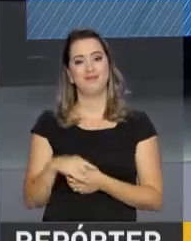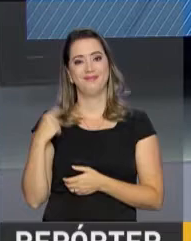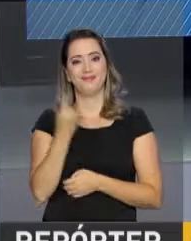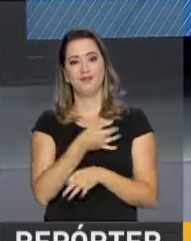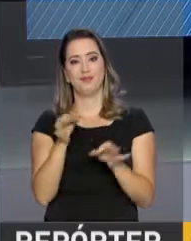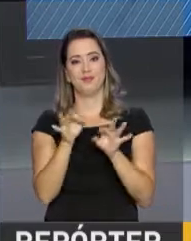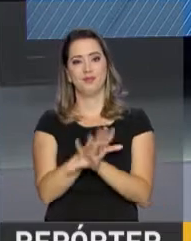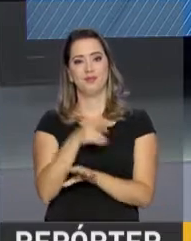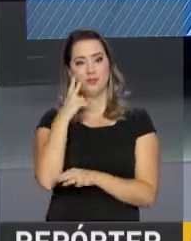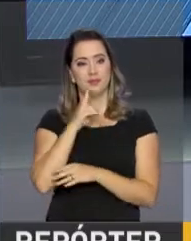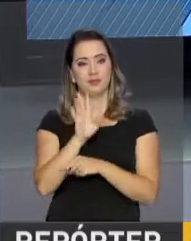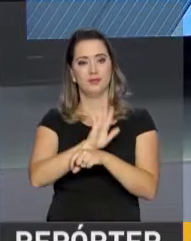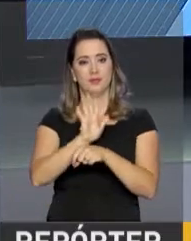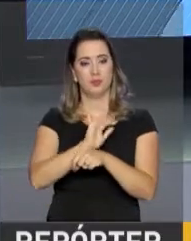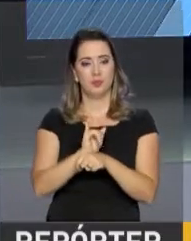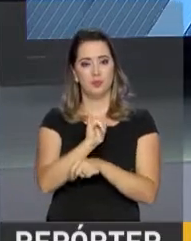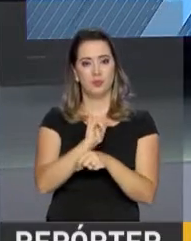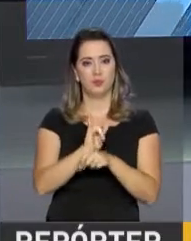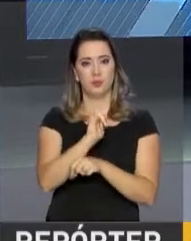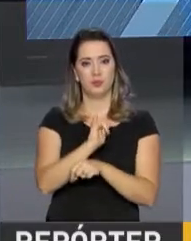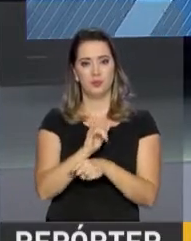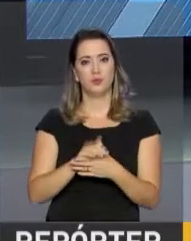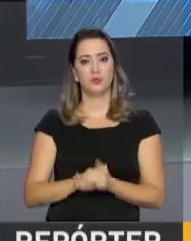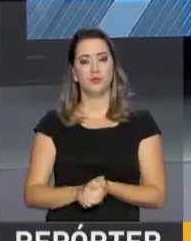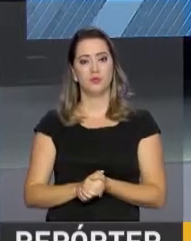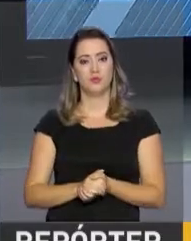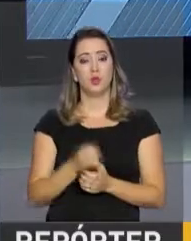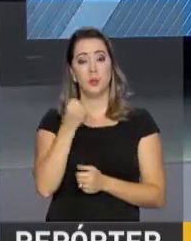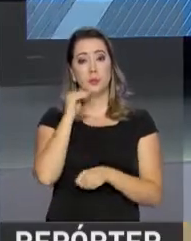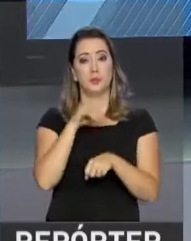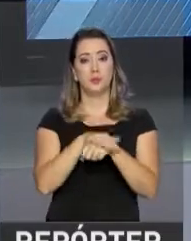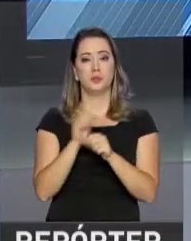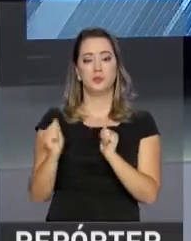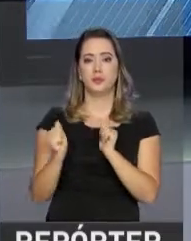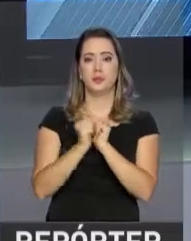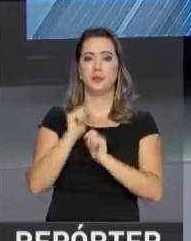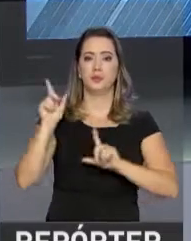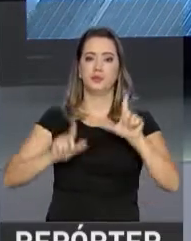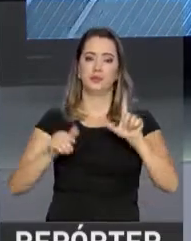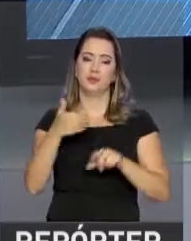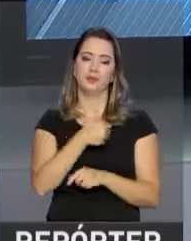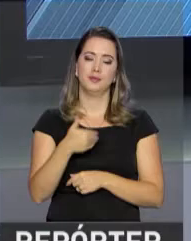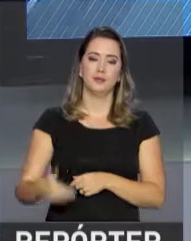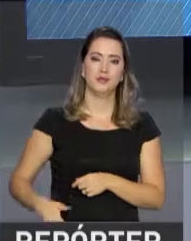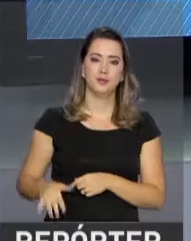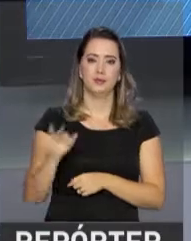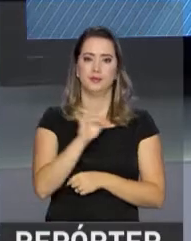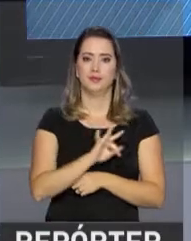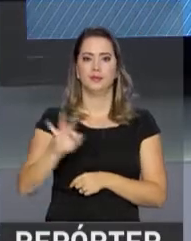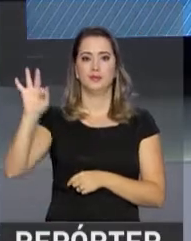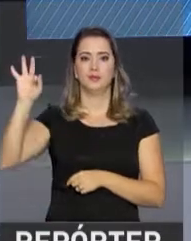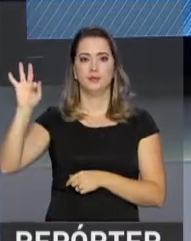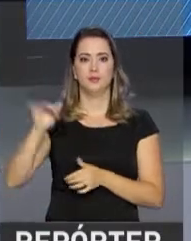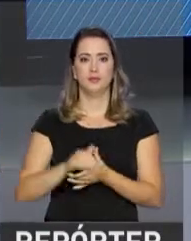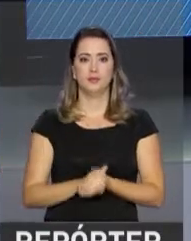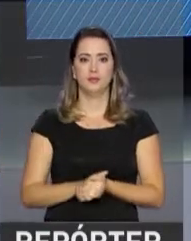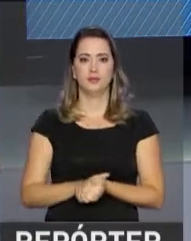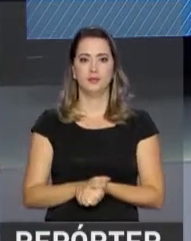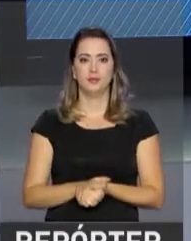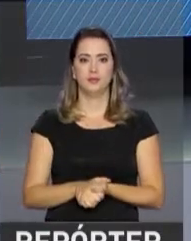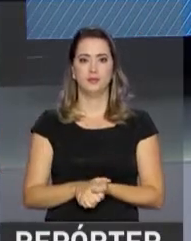você pode rever as reportagens no youtube uma boa noite pra você continue com a gente aqui na nbr a tv do governo